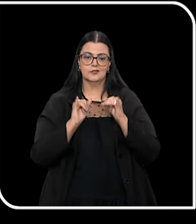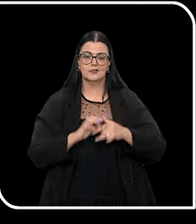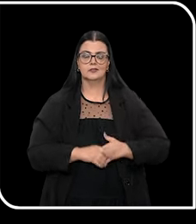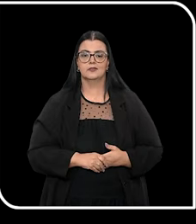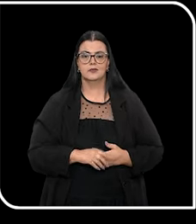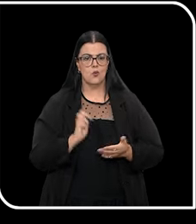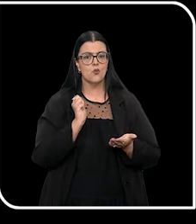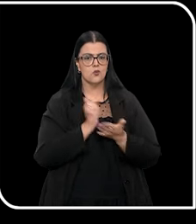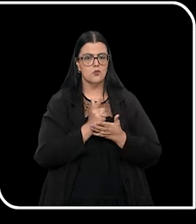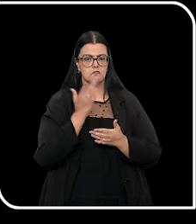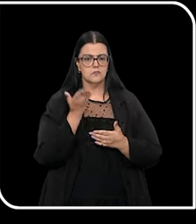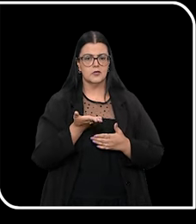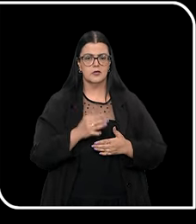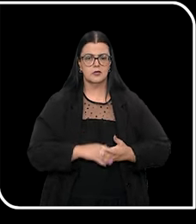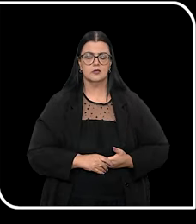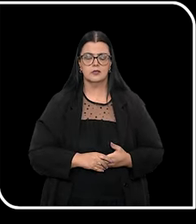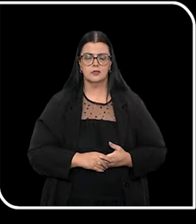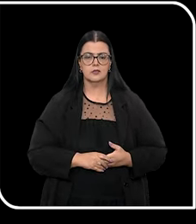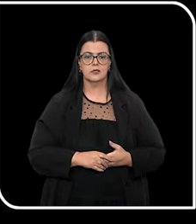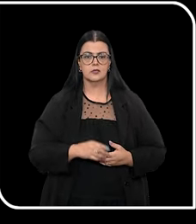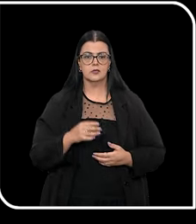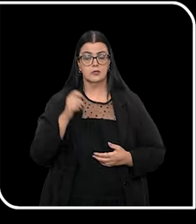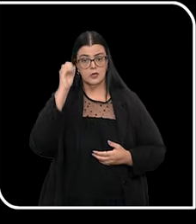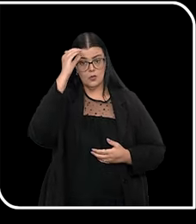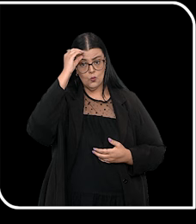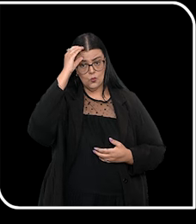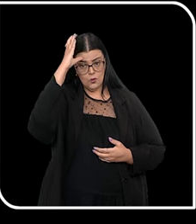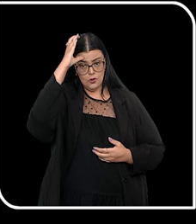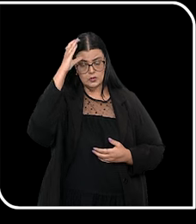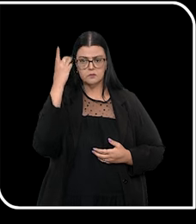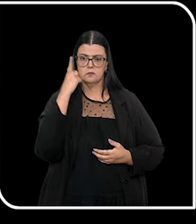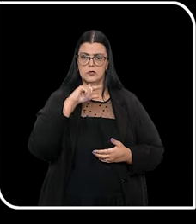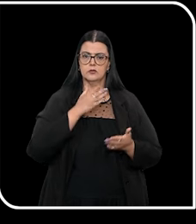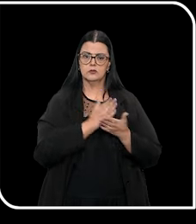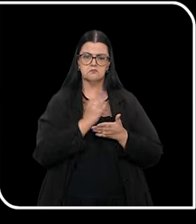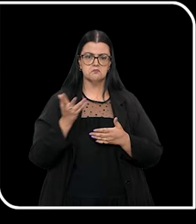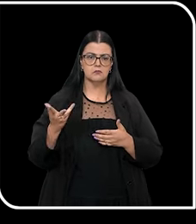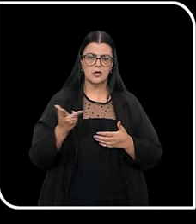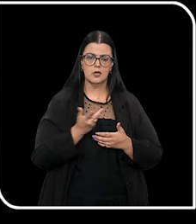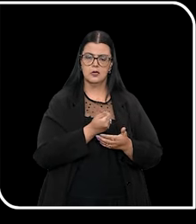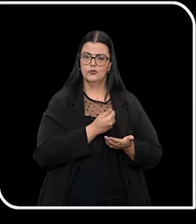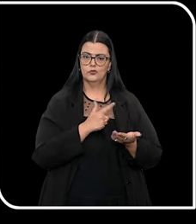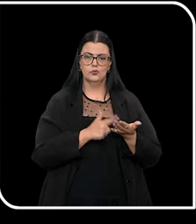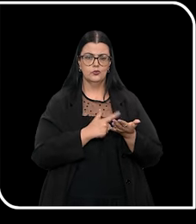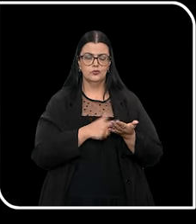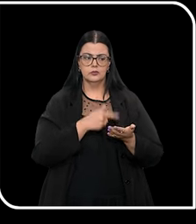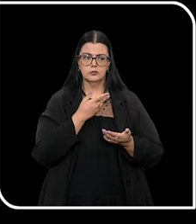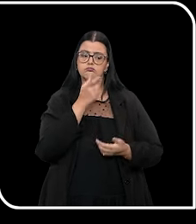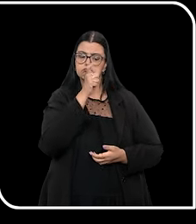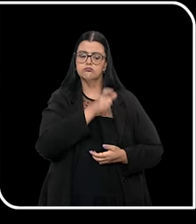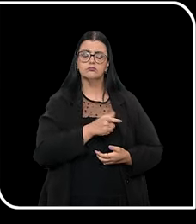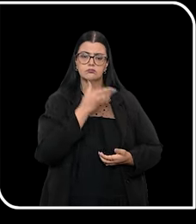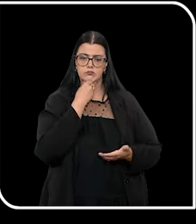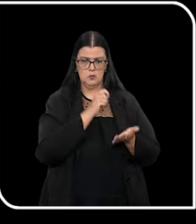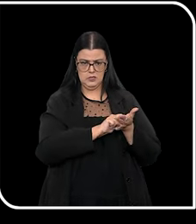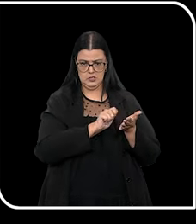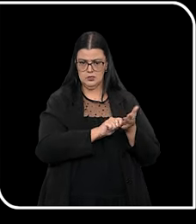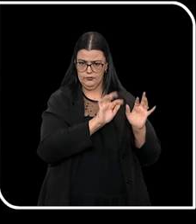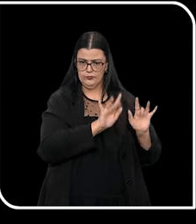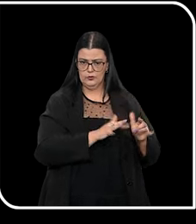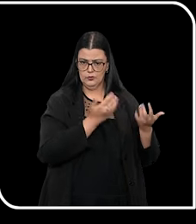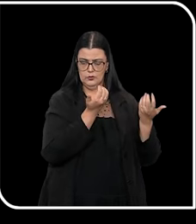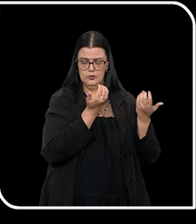assim comprem adquirem conhecimento esse livro ele é maravilhoso e eu gosto do que ele fala